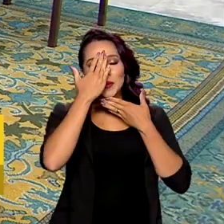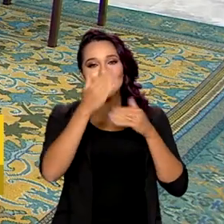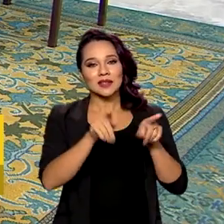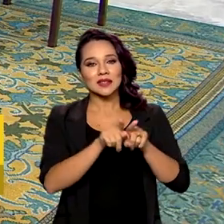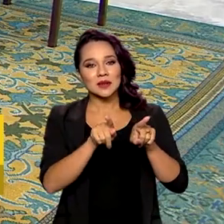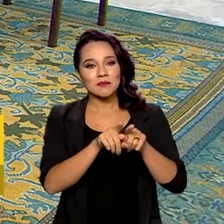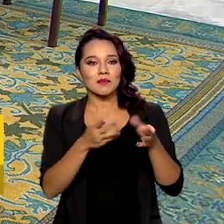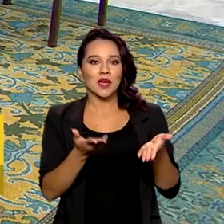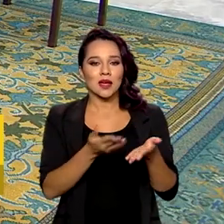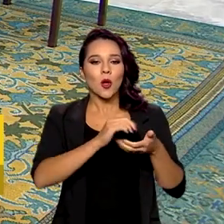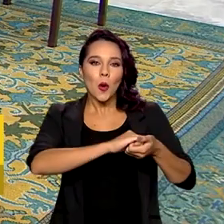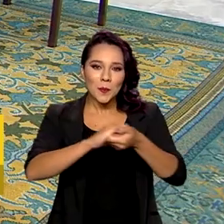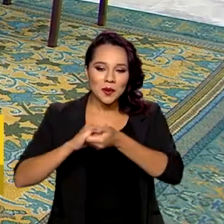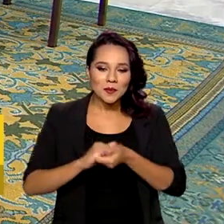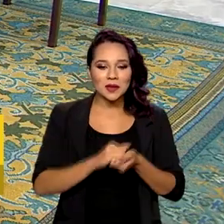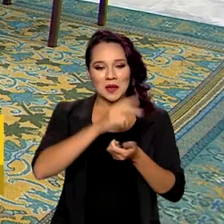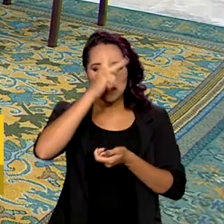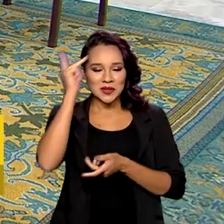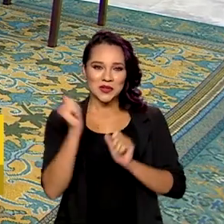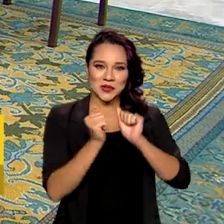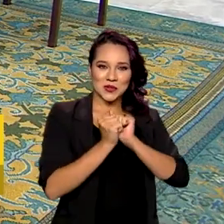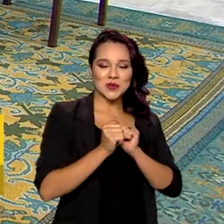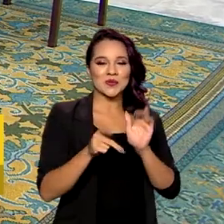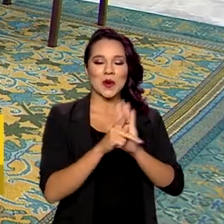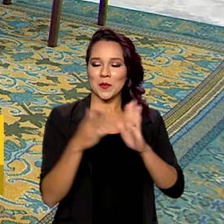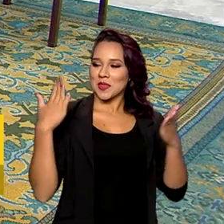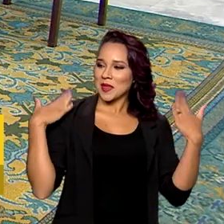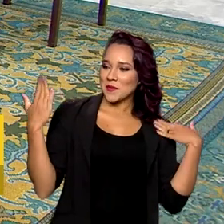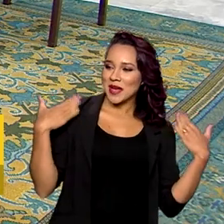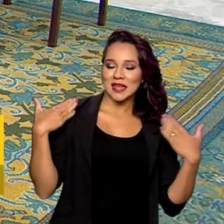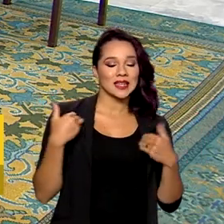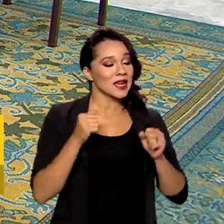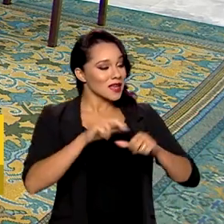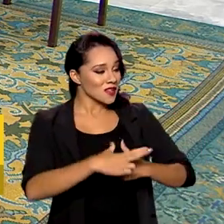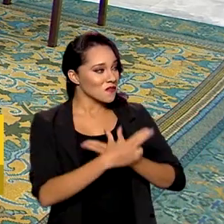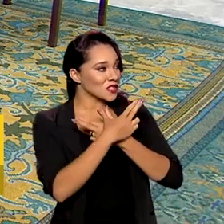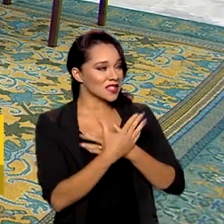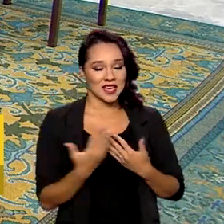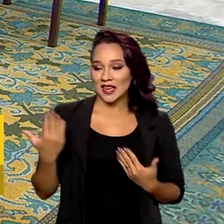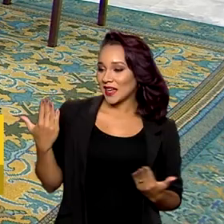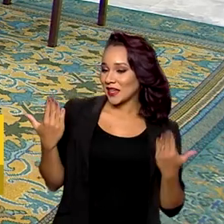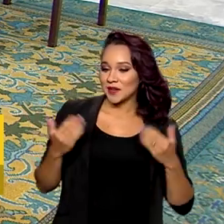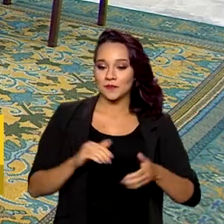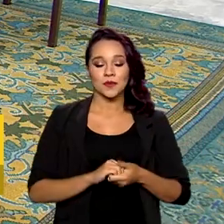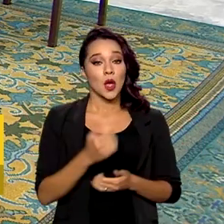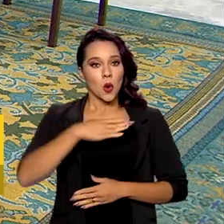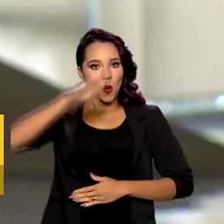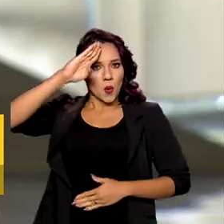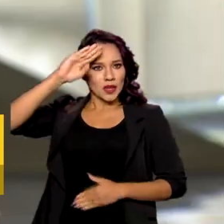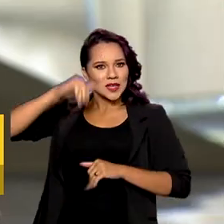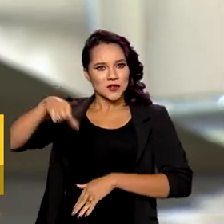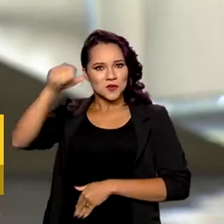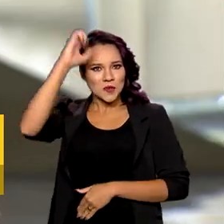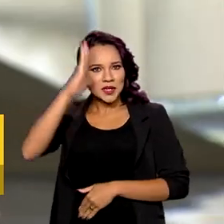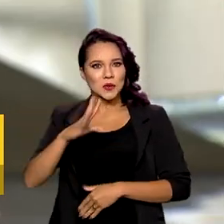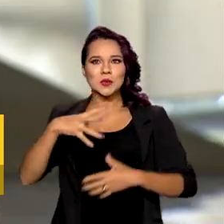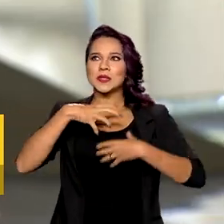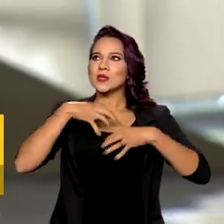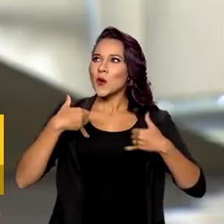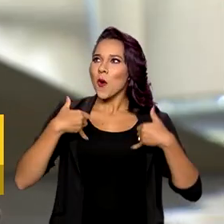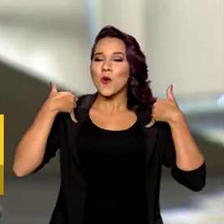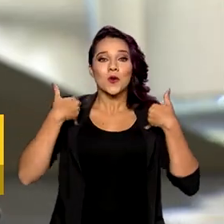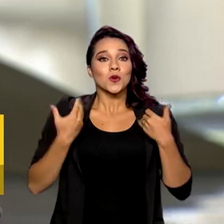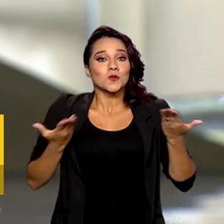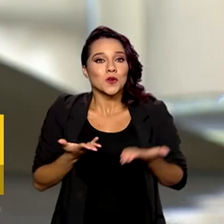também, cumprimento também os companheiros aqui da Marinha e da Força Aérea. O Exército Brasileiro se sente muito orgulhoso por essa